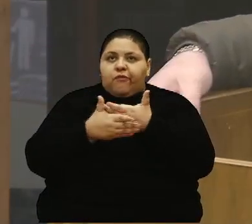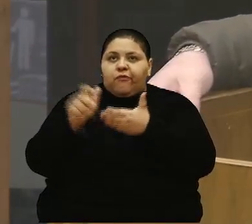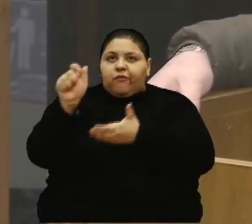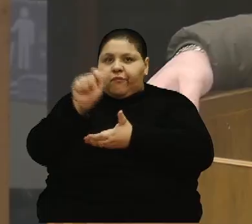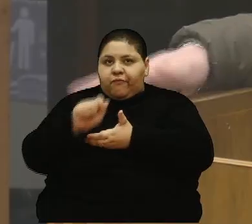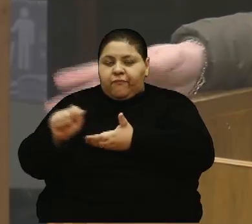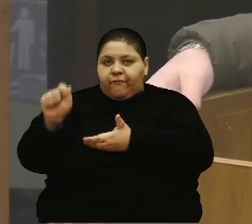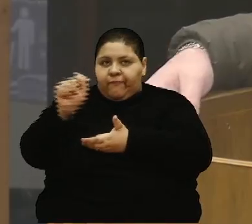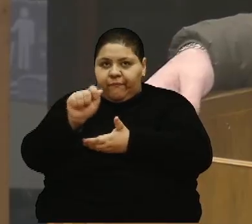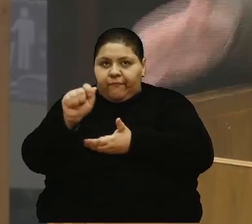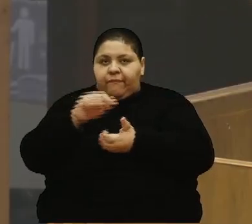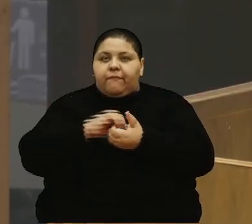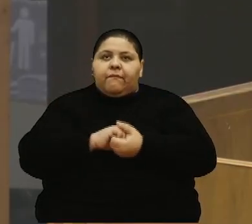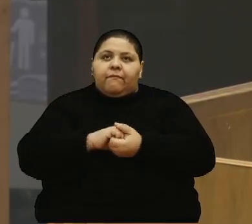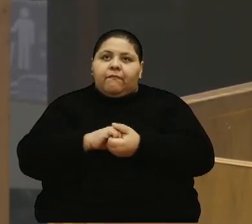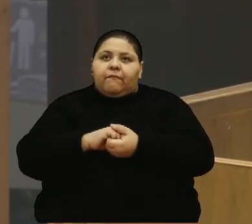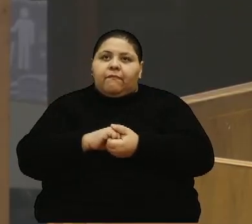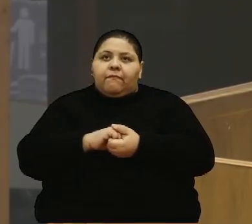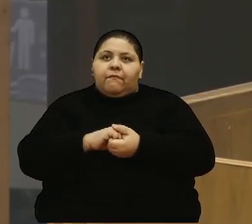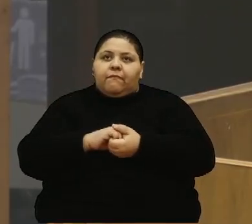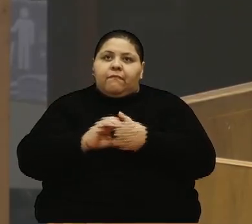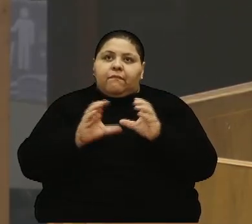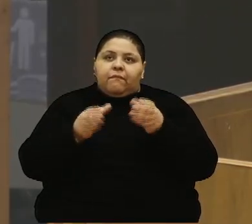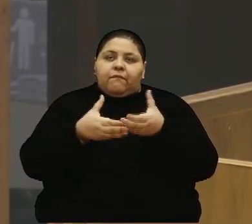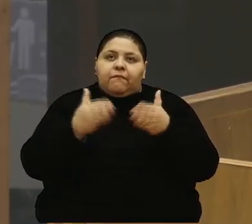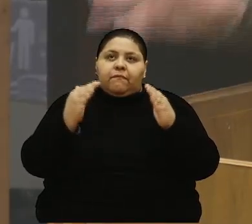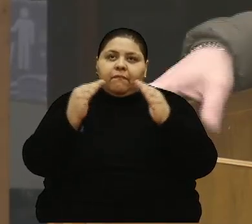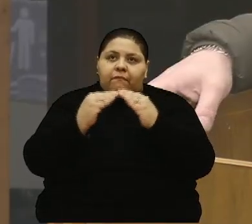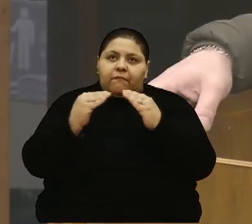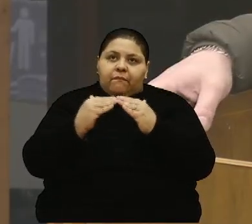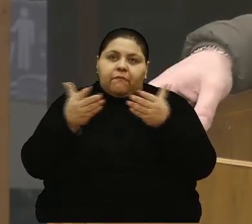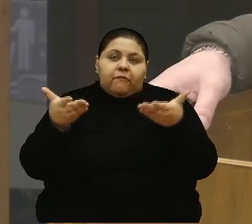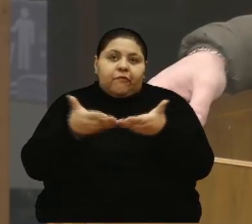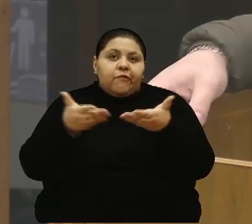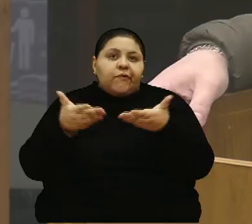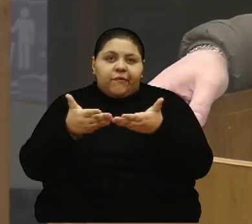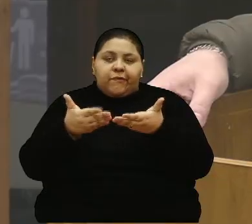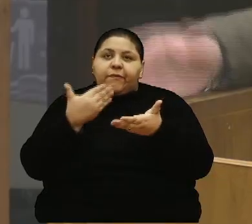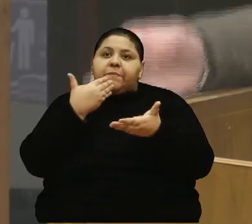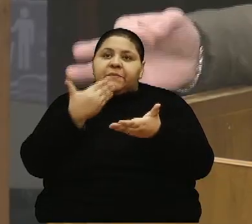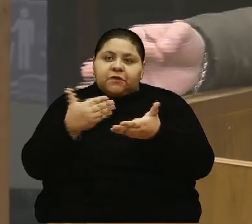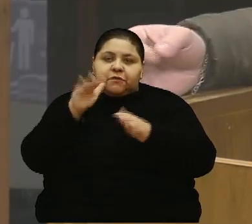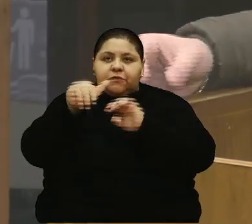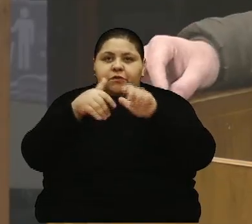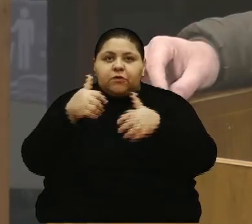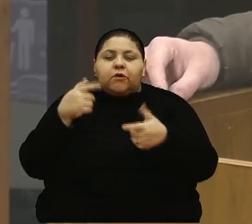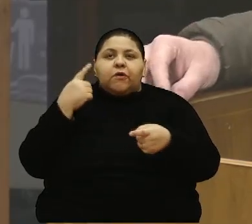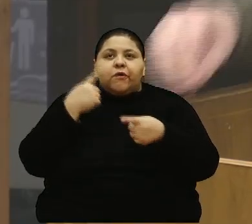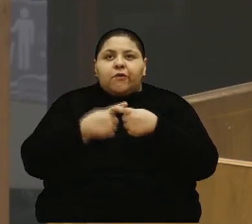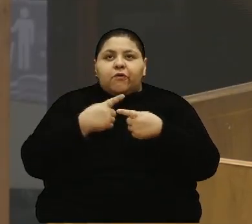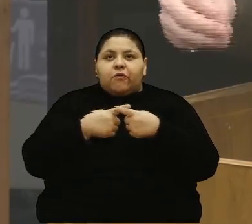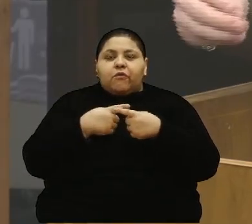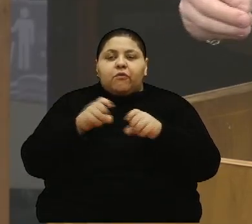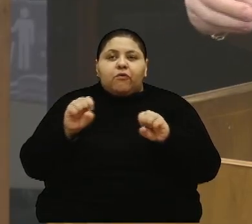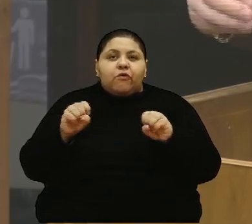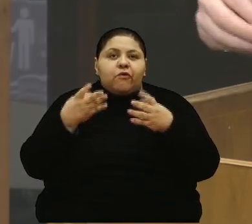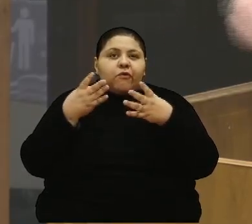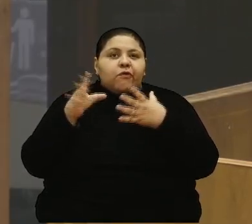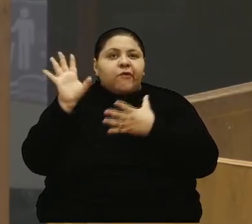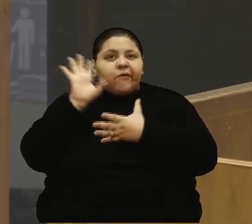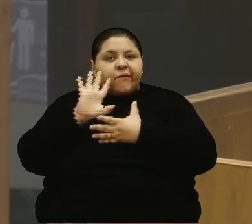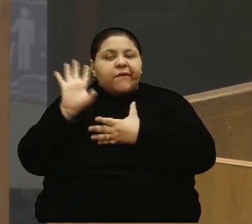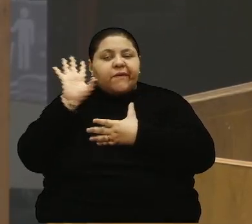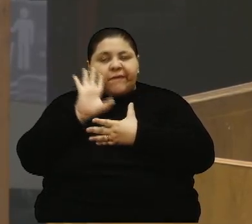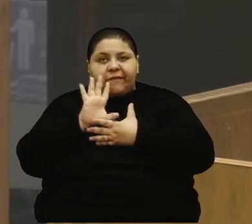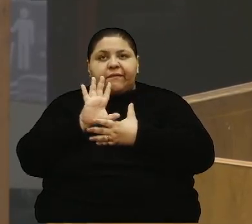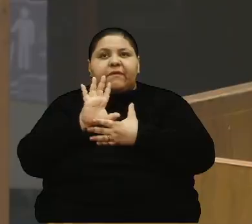associações, as comissões aqui da casa também, a gente já está estendendo o convite, justamente porque é um evento muito bacana